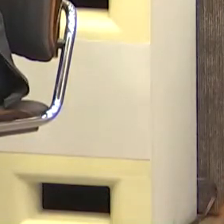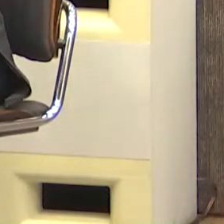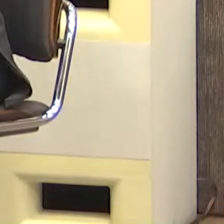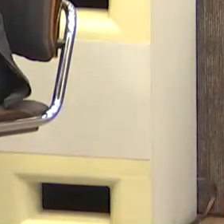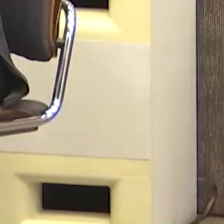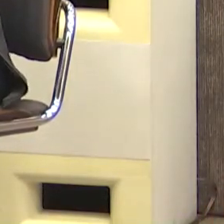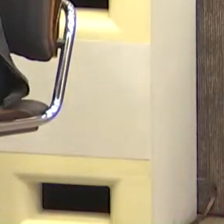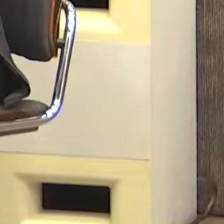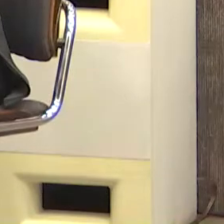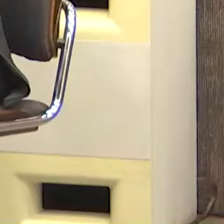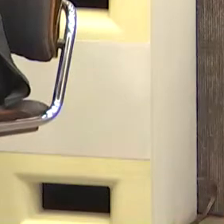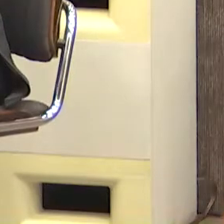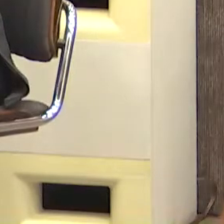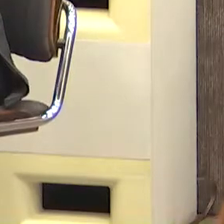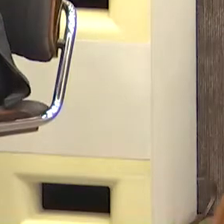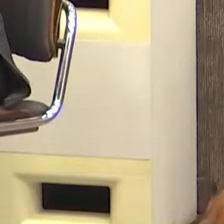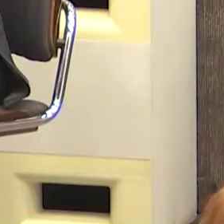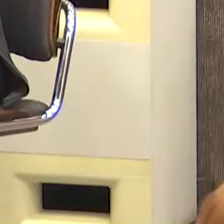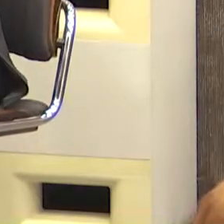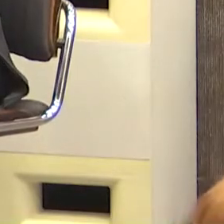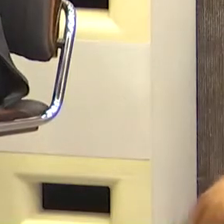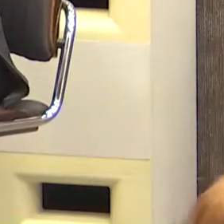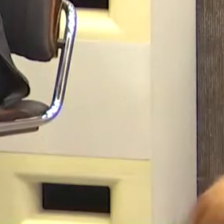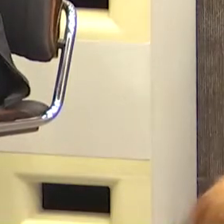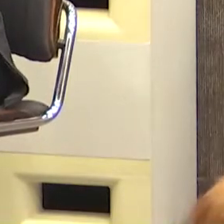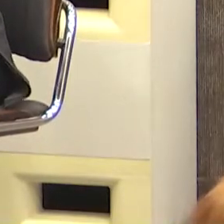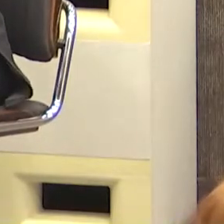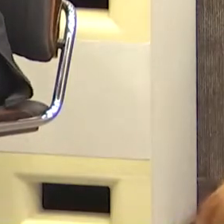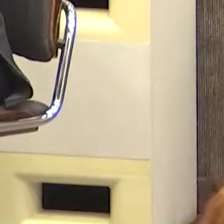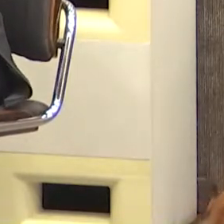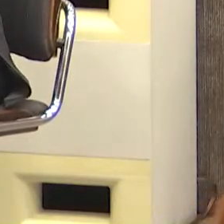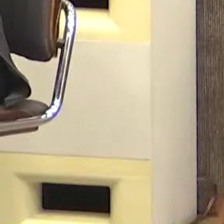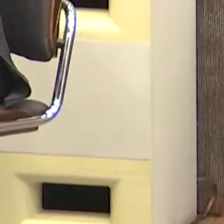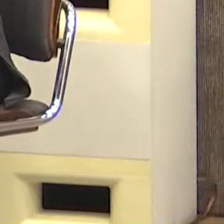um desejo de eu viver sem me